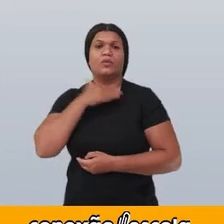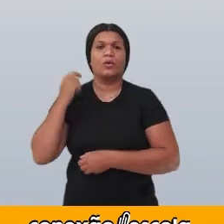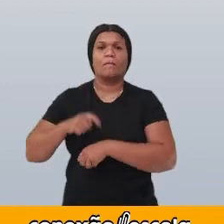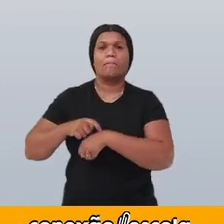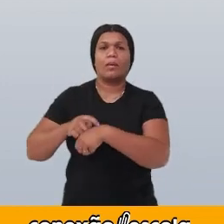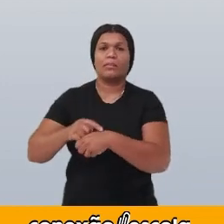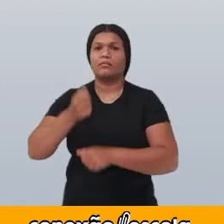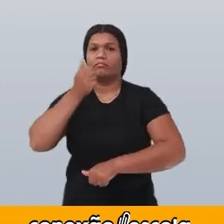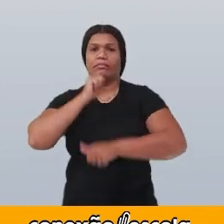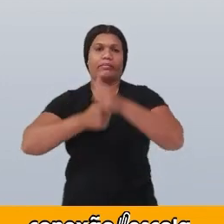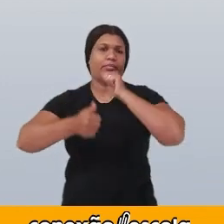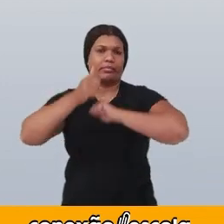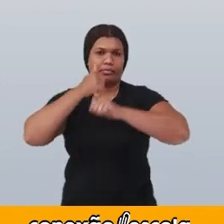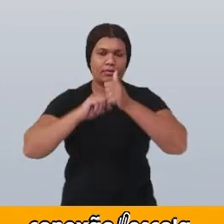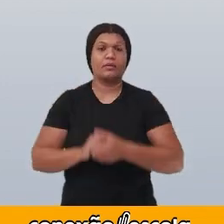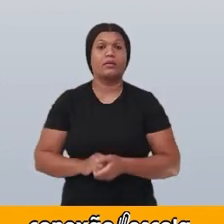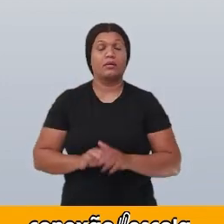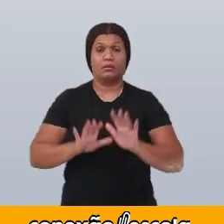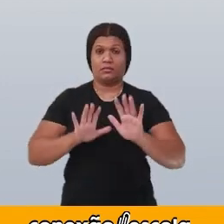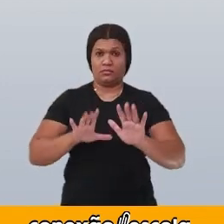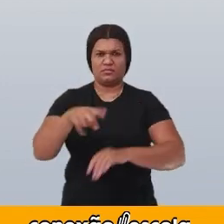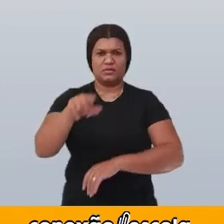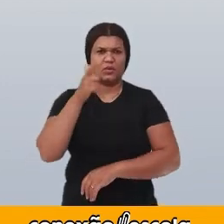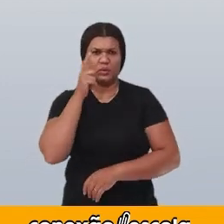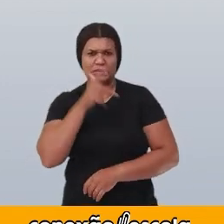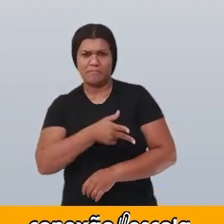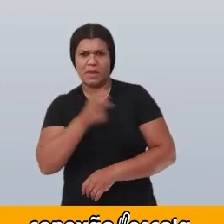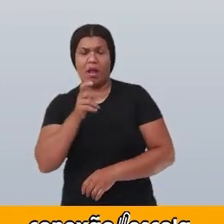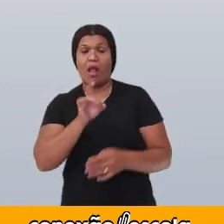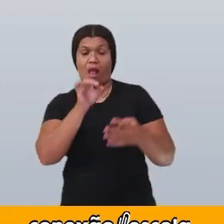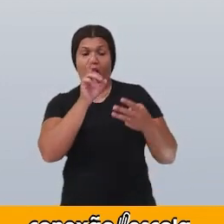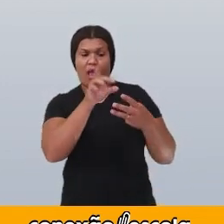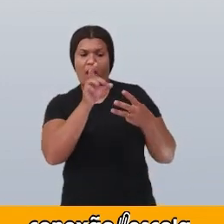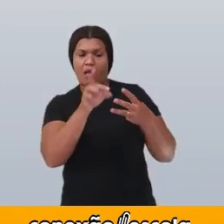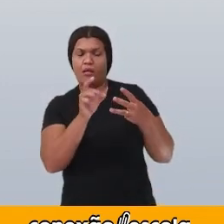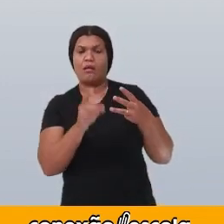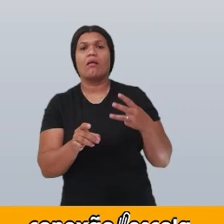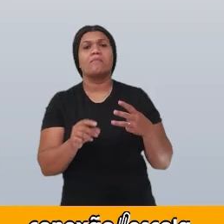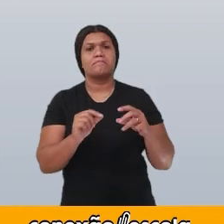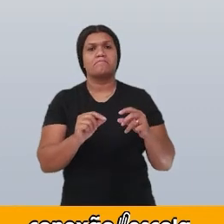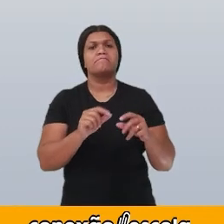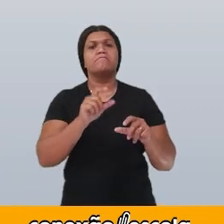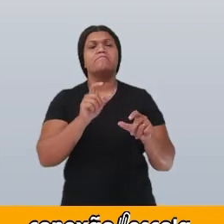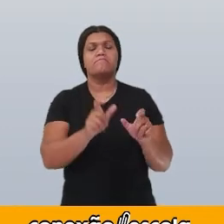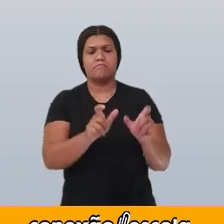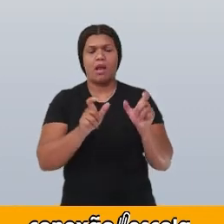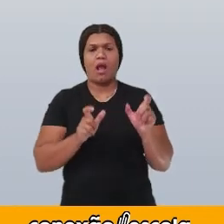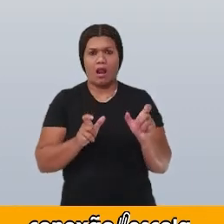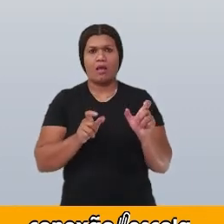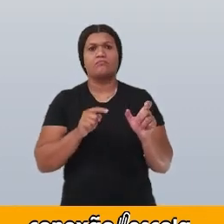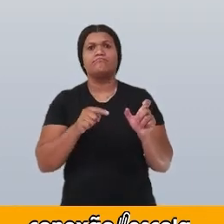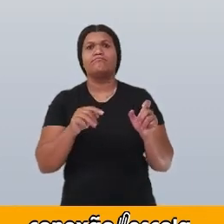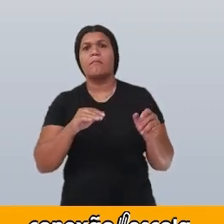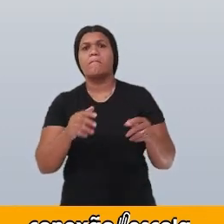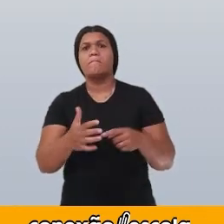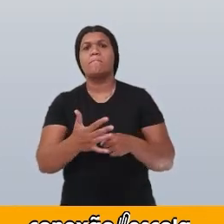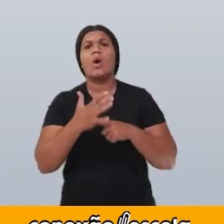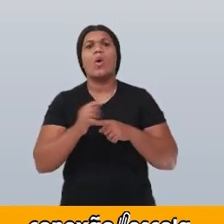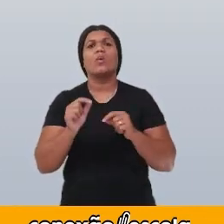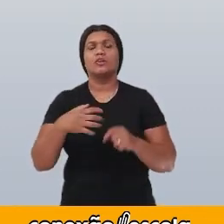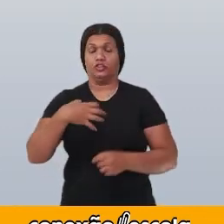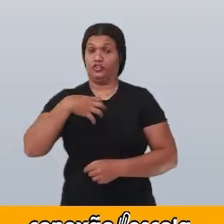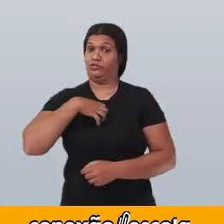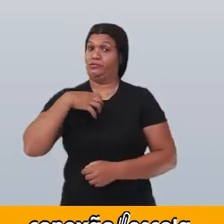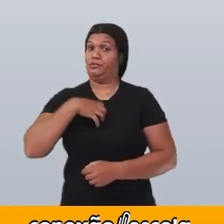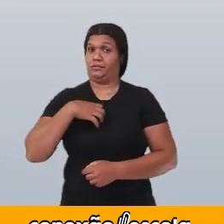durante a bebedeira. Você consegue perceber que cada uma dessas palavras em destaque, elas apontam para um sentido,